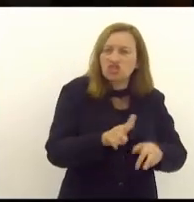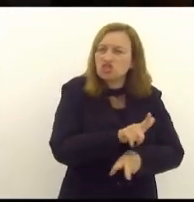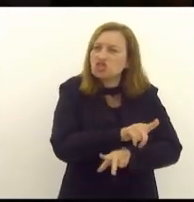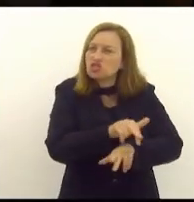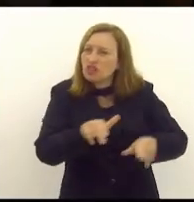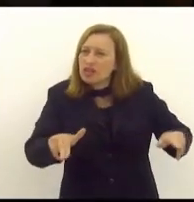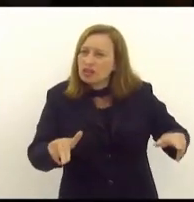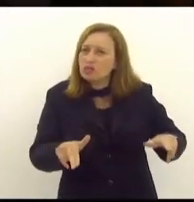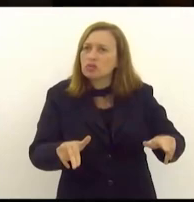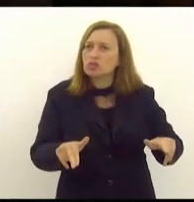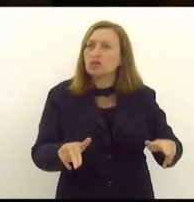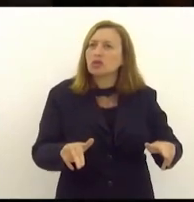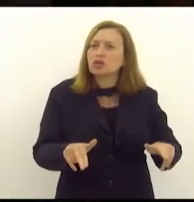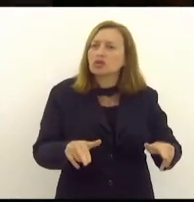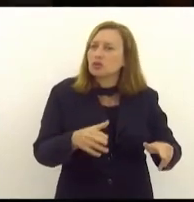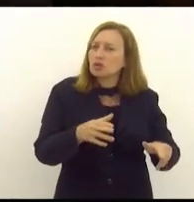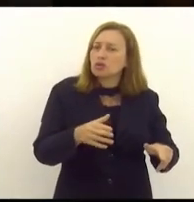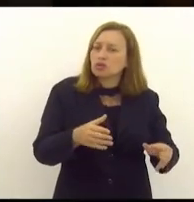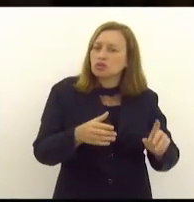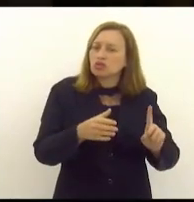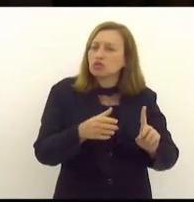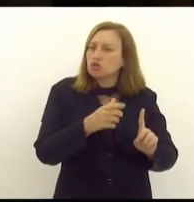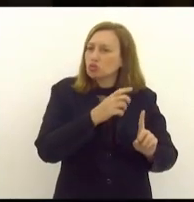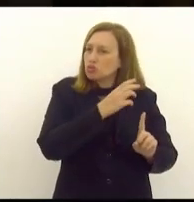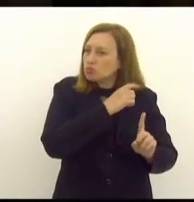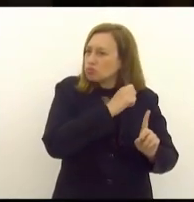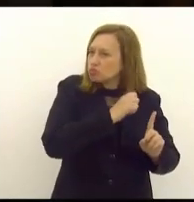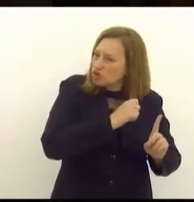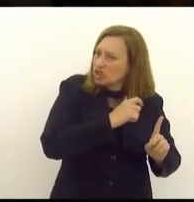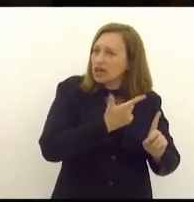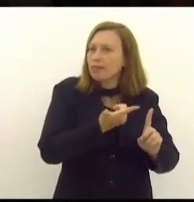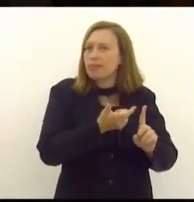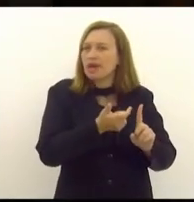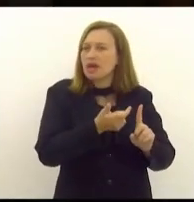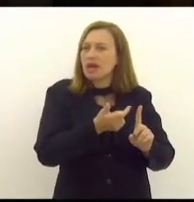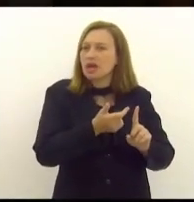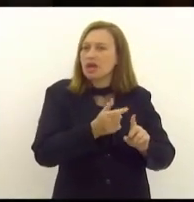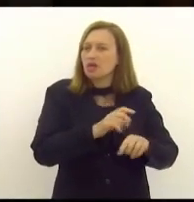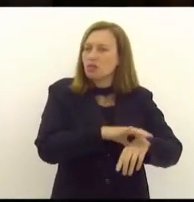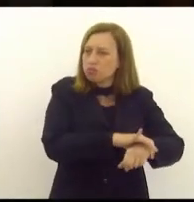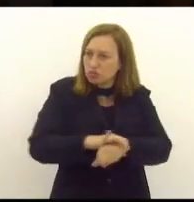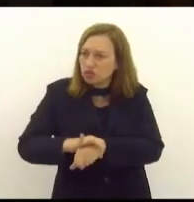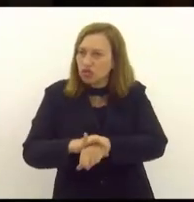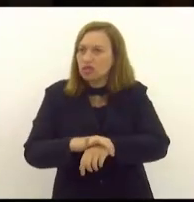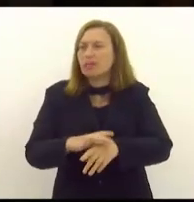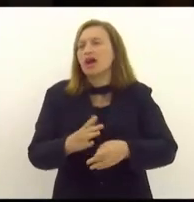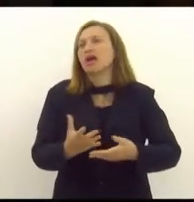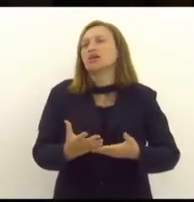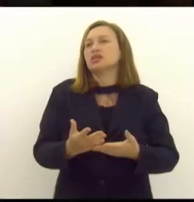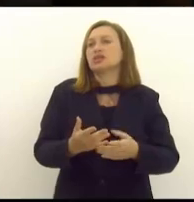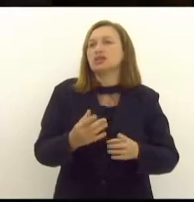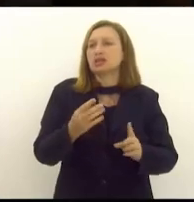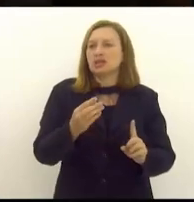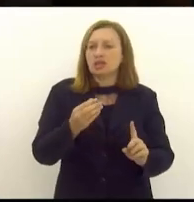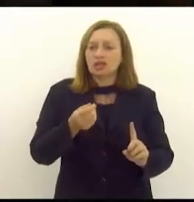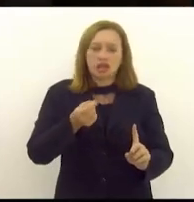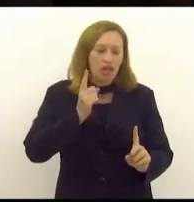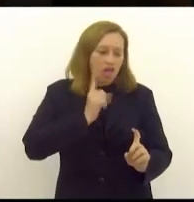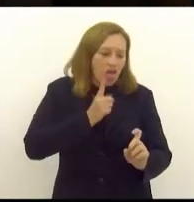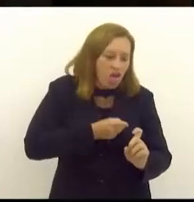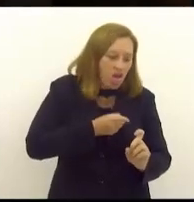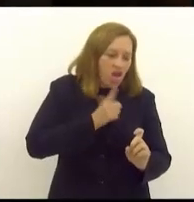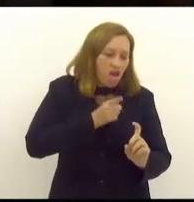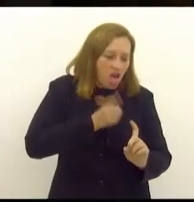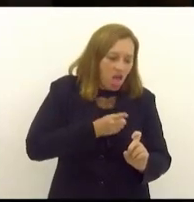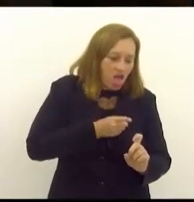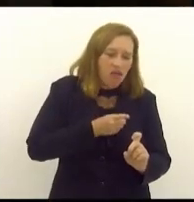é um puxar de braço até um é espola e tentar humilha-la na frente da família